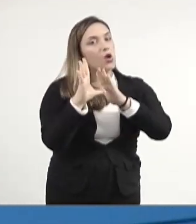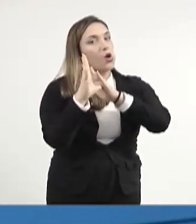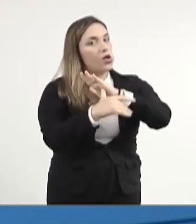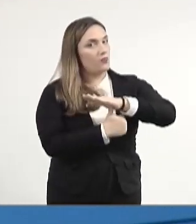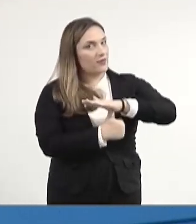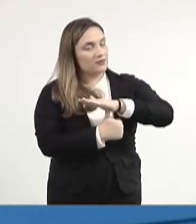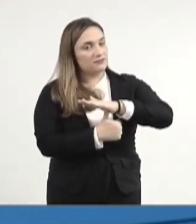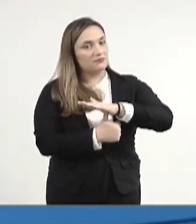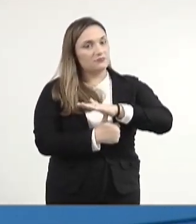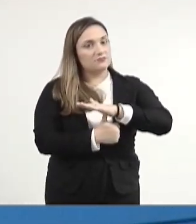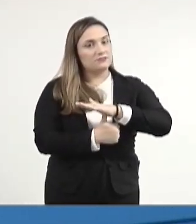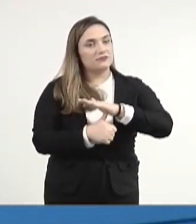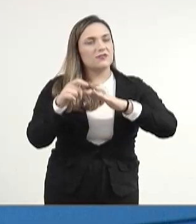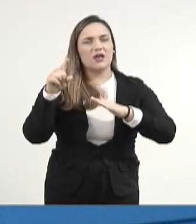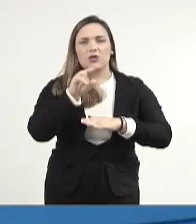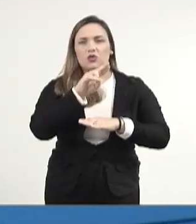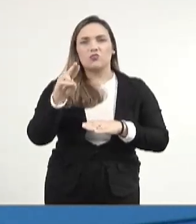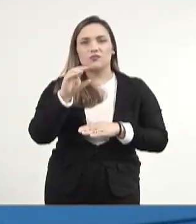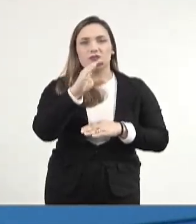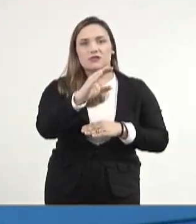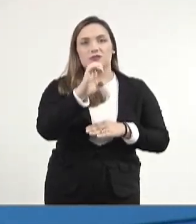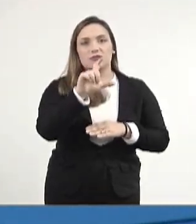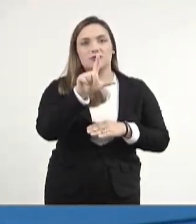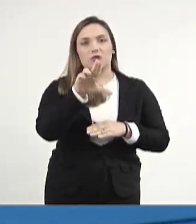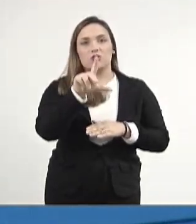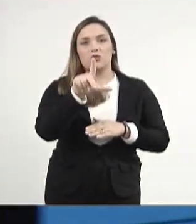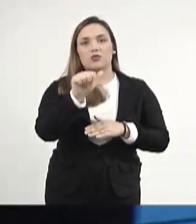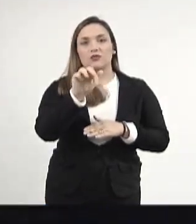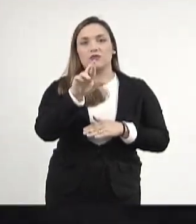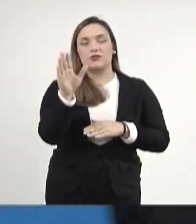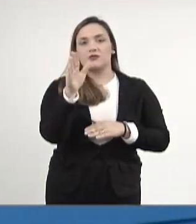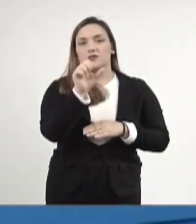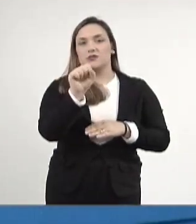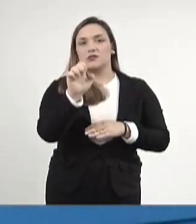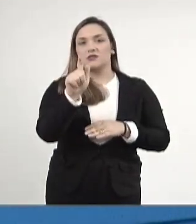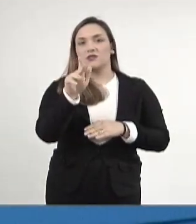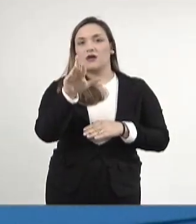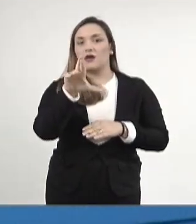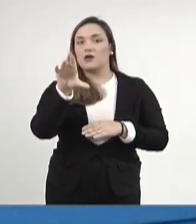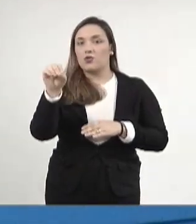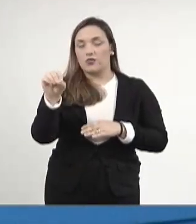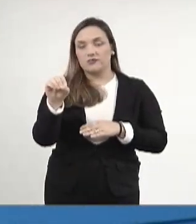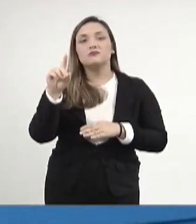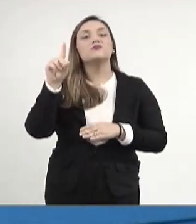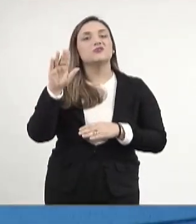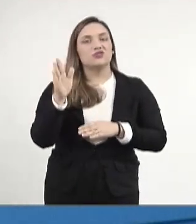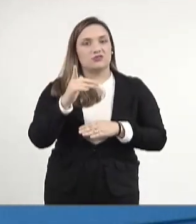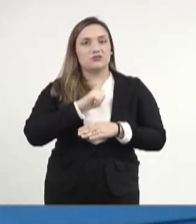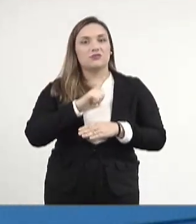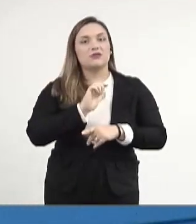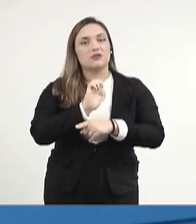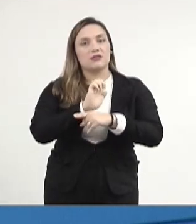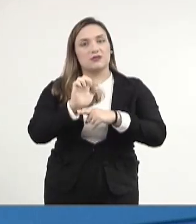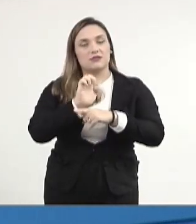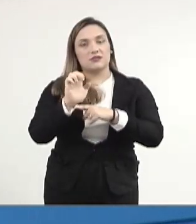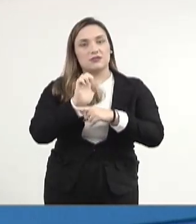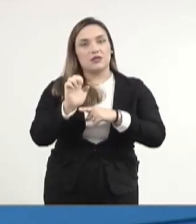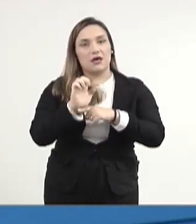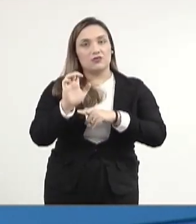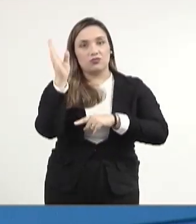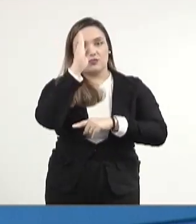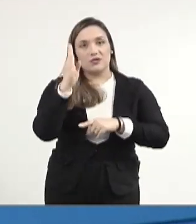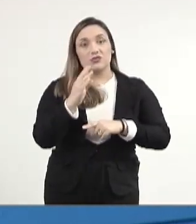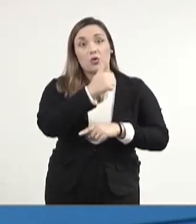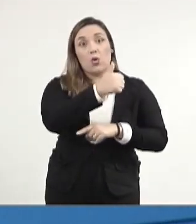aspas, celular seguro, que atualmente conta com 11 estados da federação, podendo acesso ao